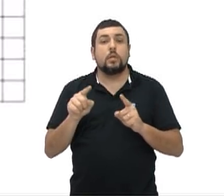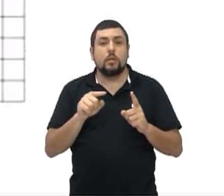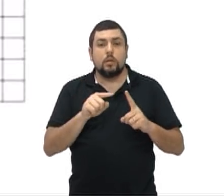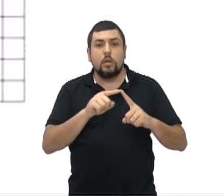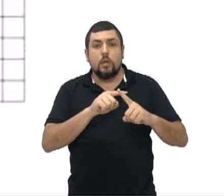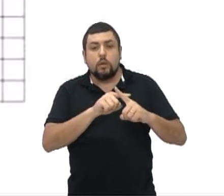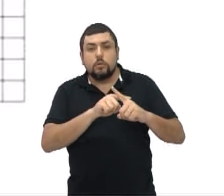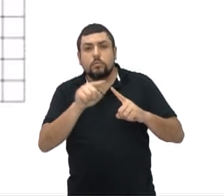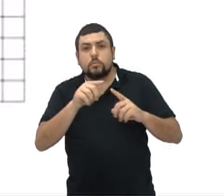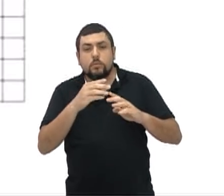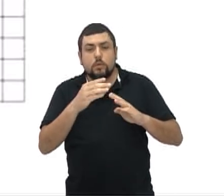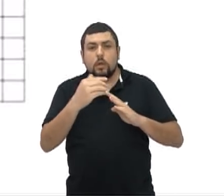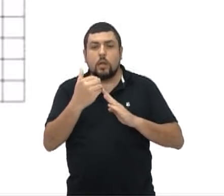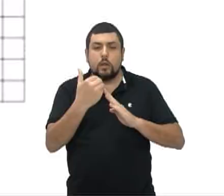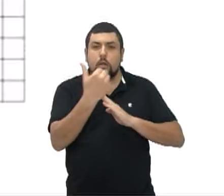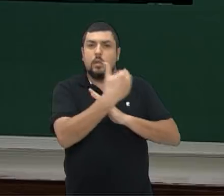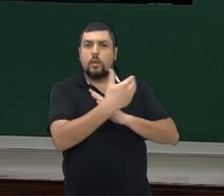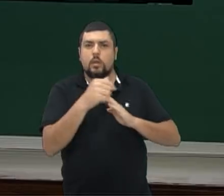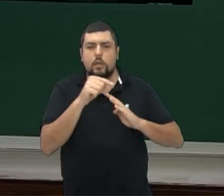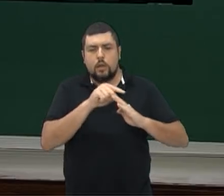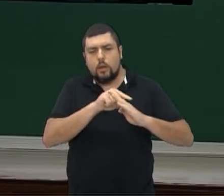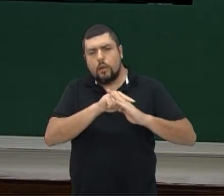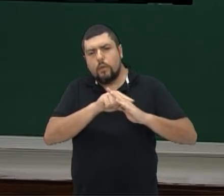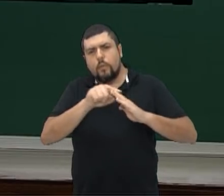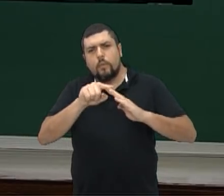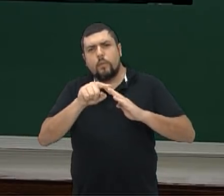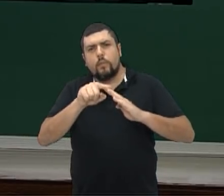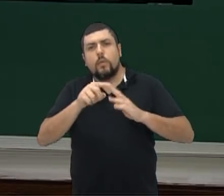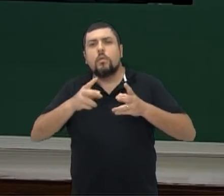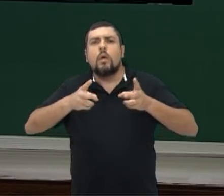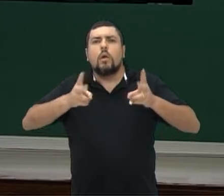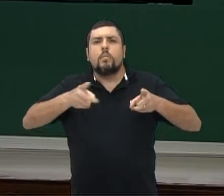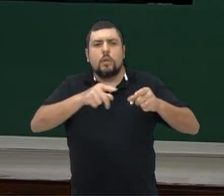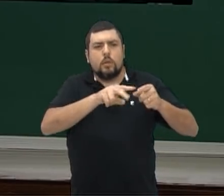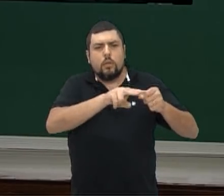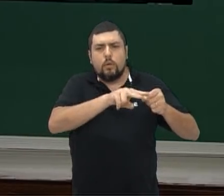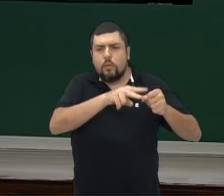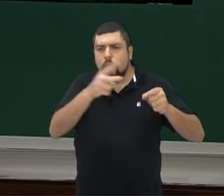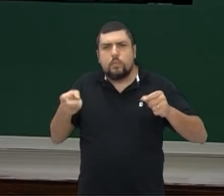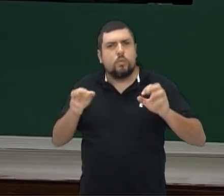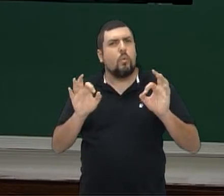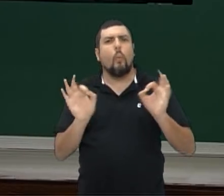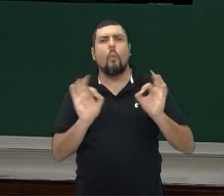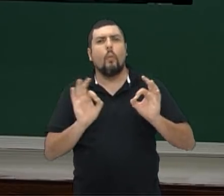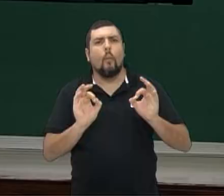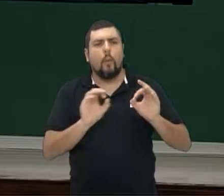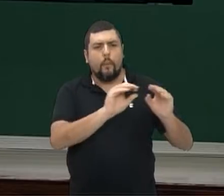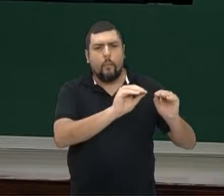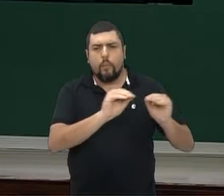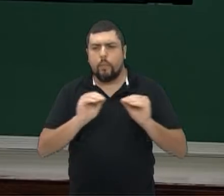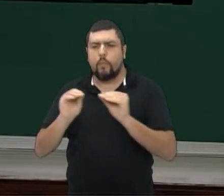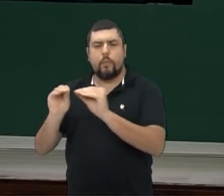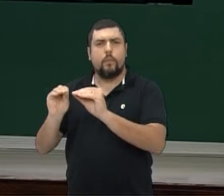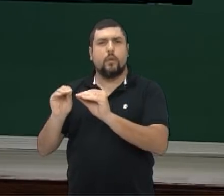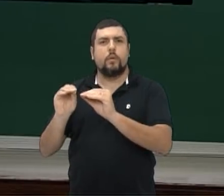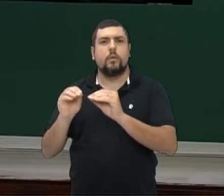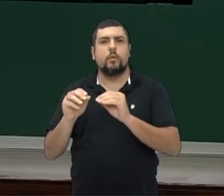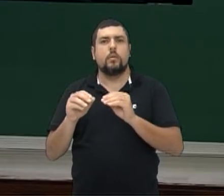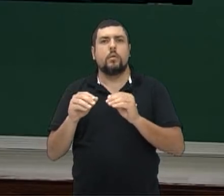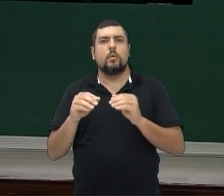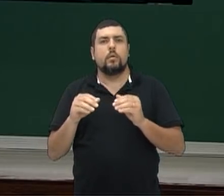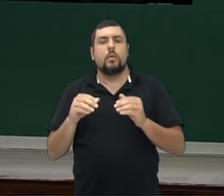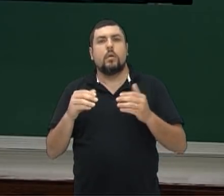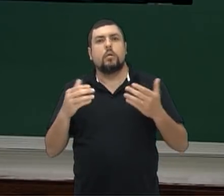os lados, as laterais do triângulo, ela não fez alteração. Então, a proporção que ela utilizou